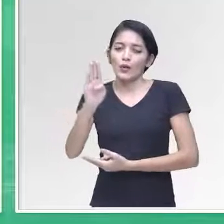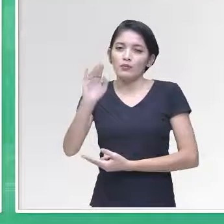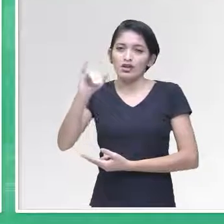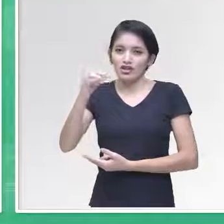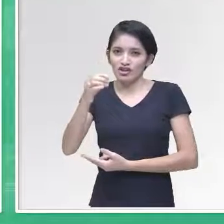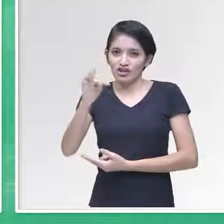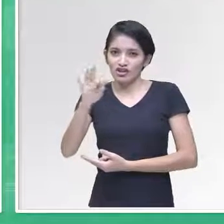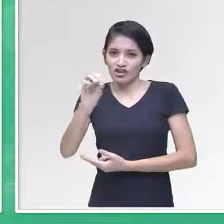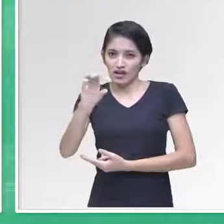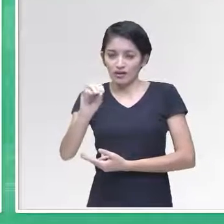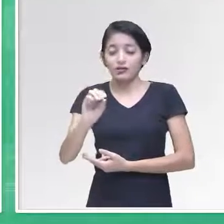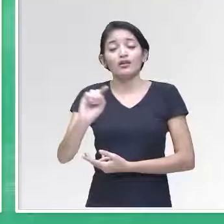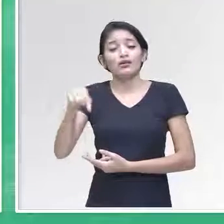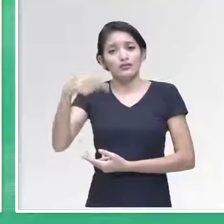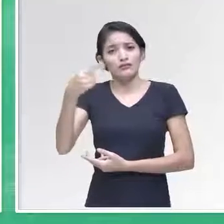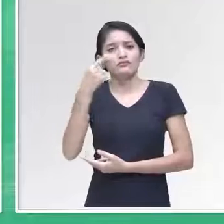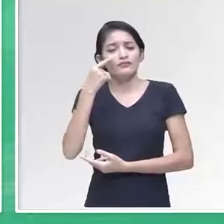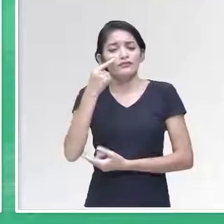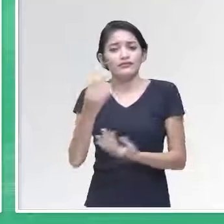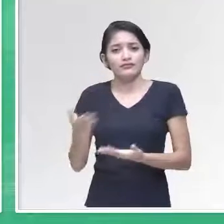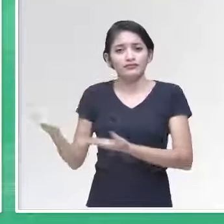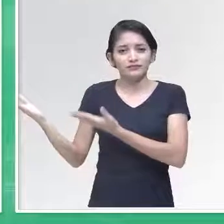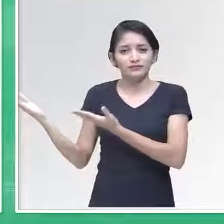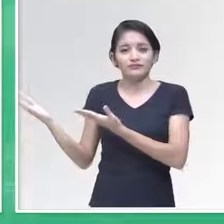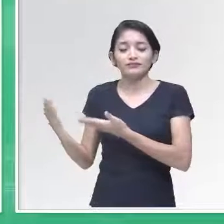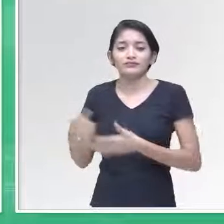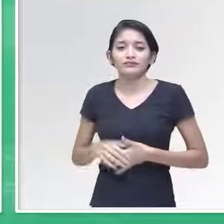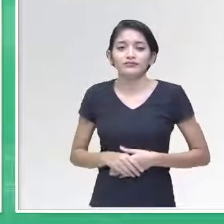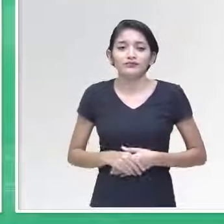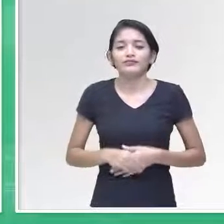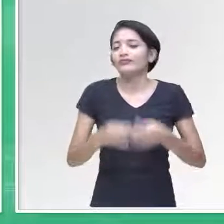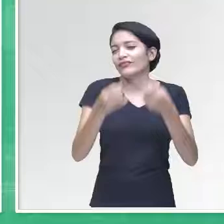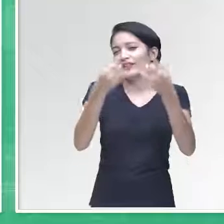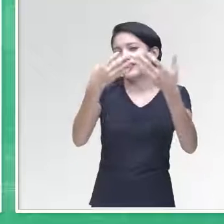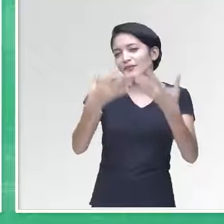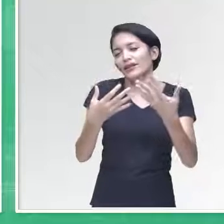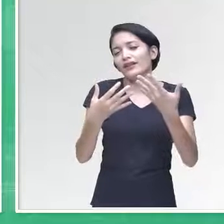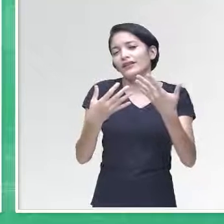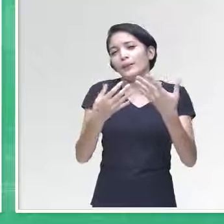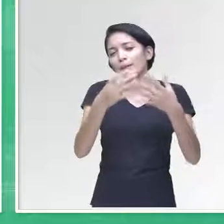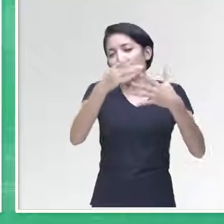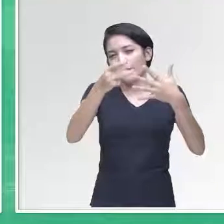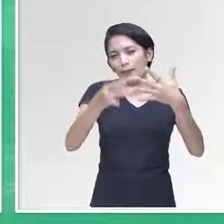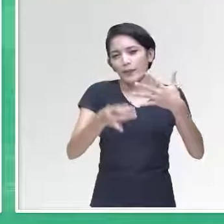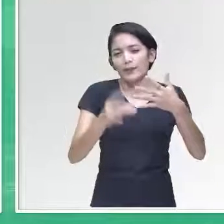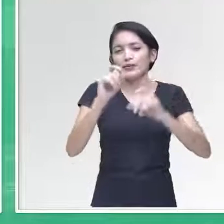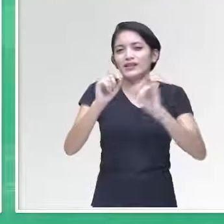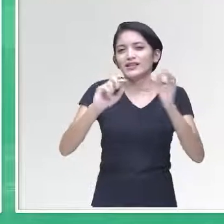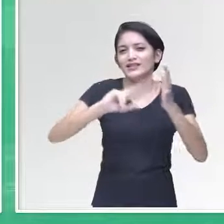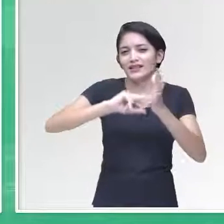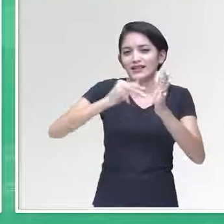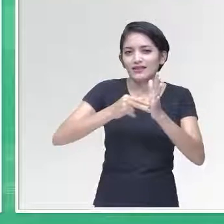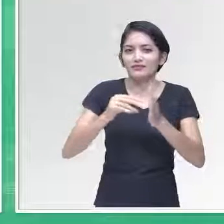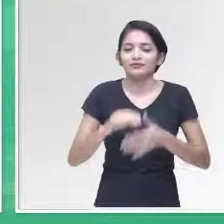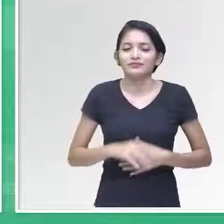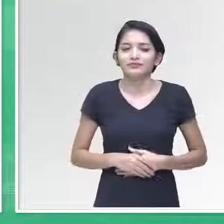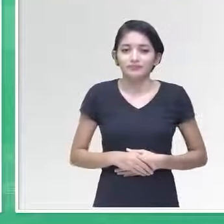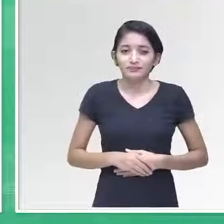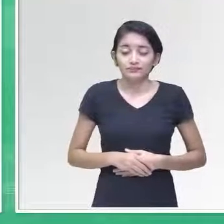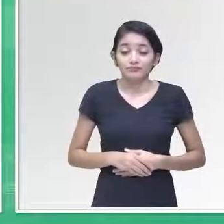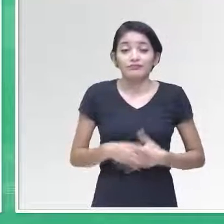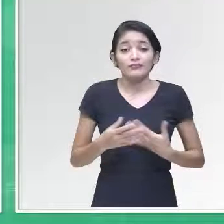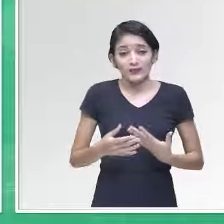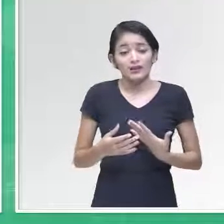vão acompanhar na próxima cartela aí um pouco mais das explicações sobre o que é a passive voice. A voz passiva, ela